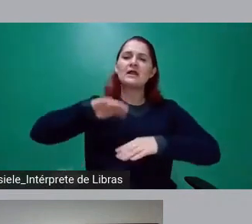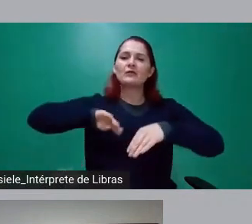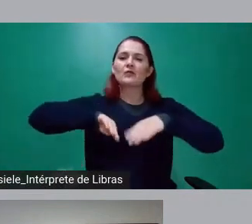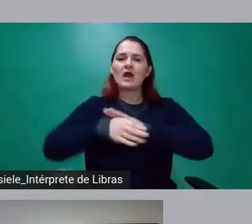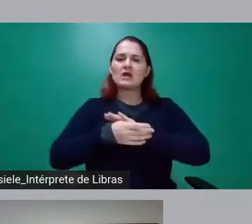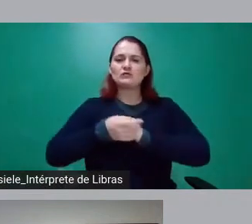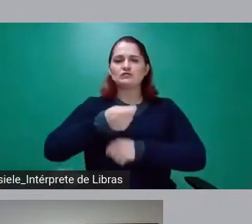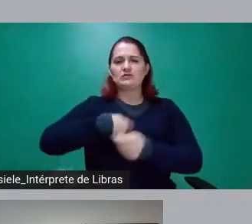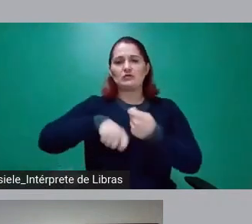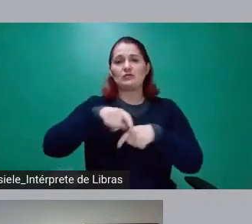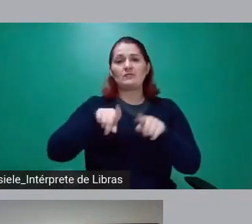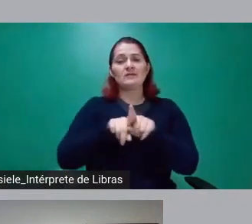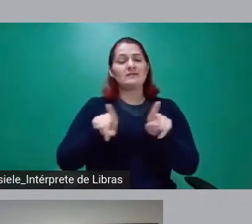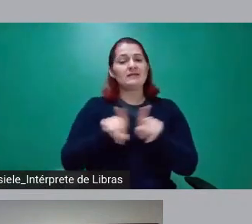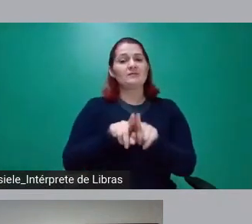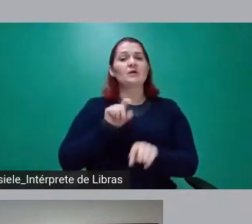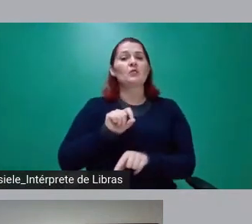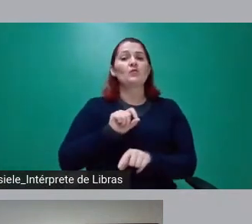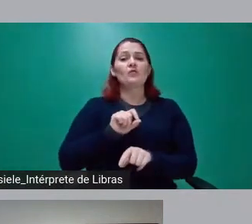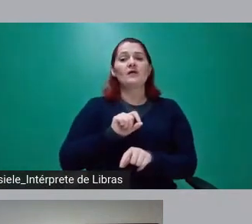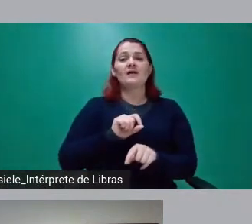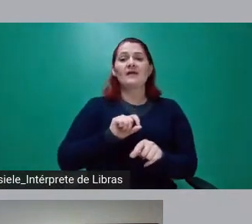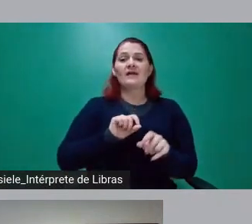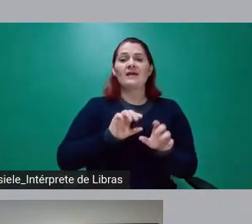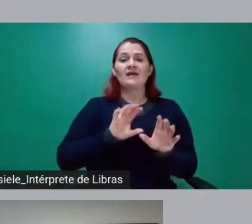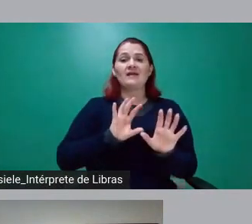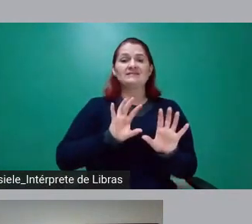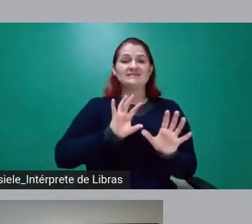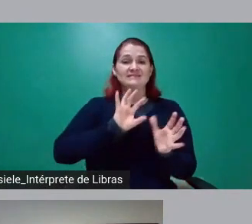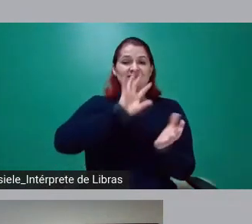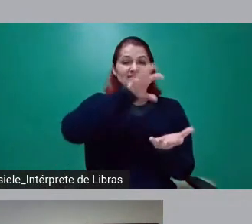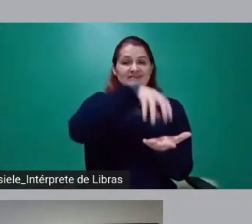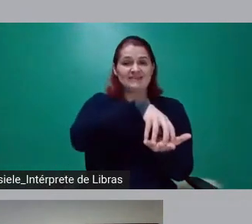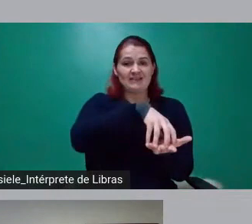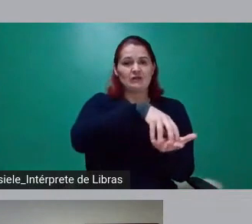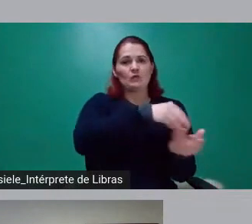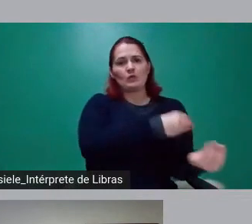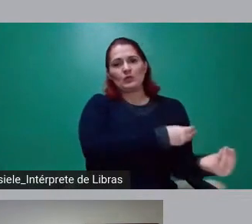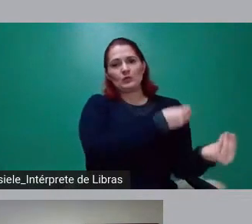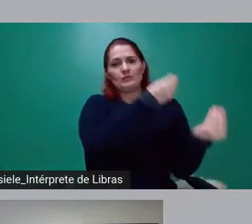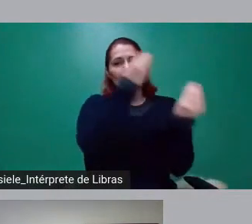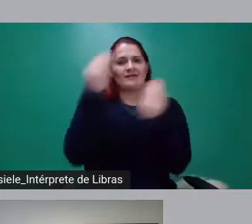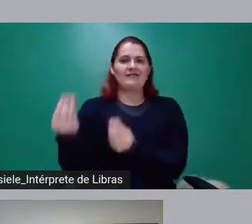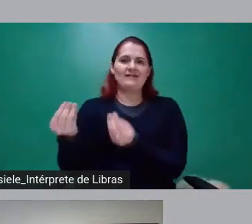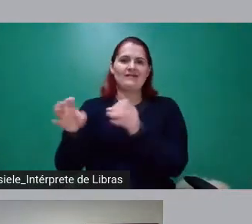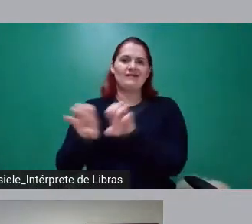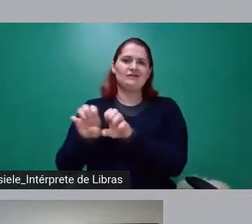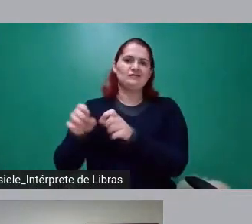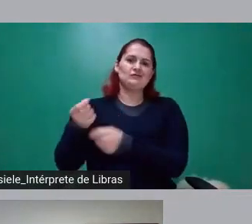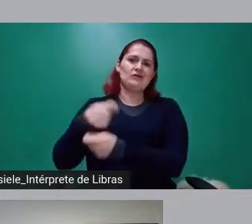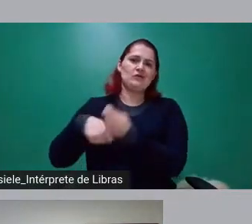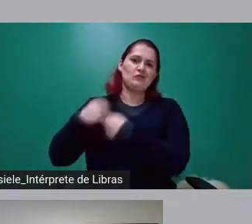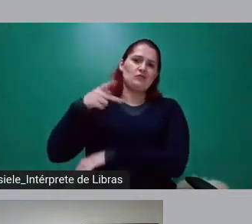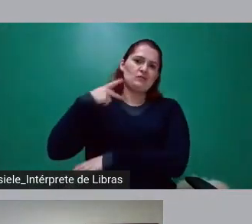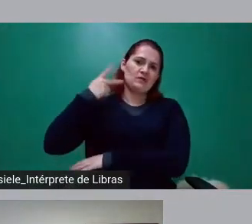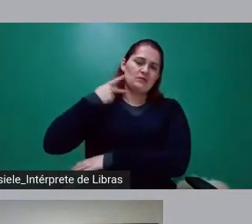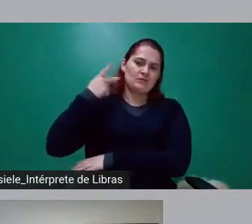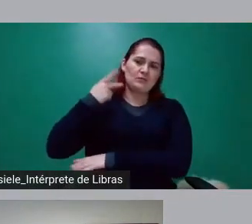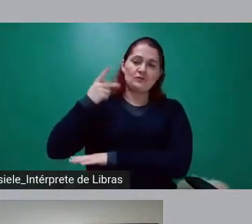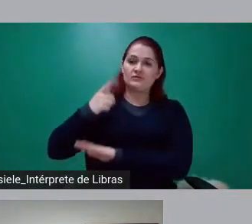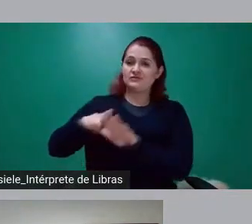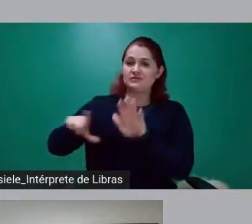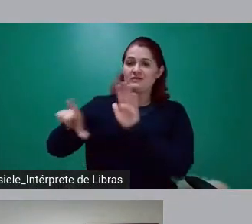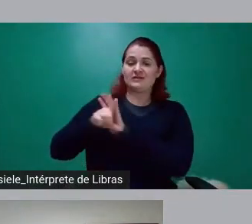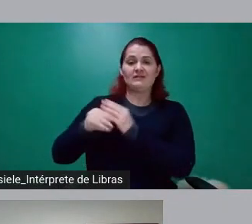viabilização da entrega deste setor nas estruturas econômicas, políticas, legais e